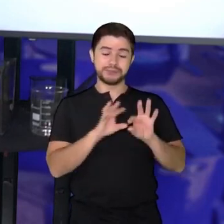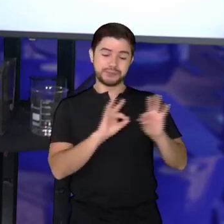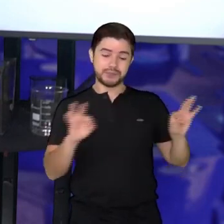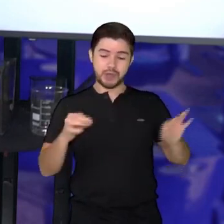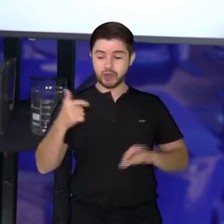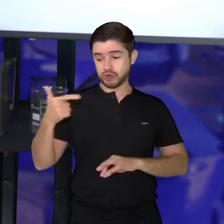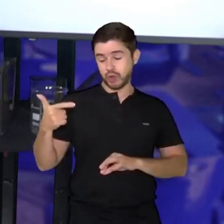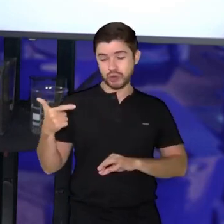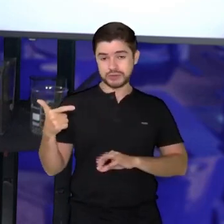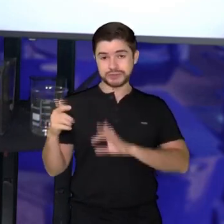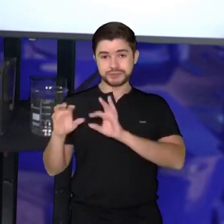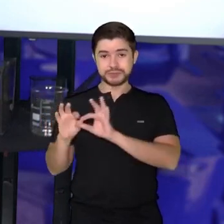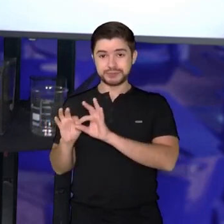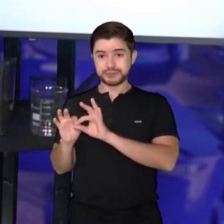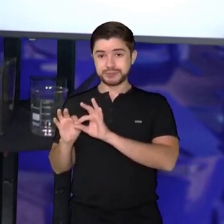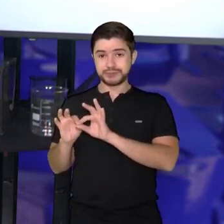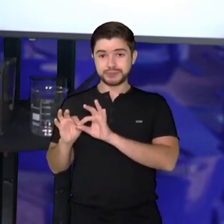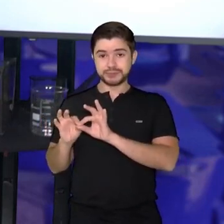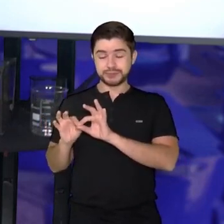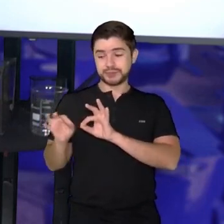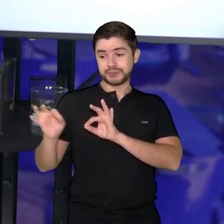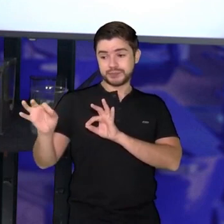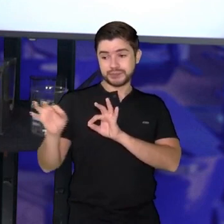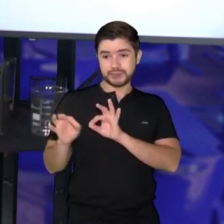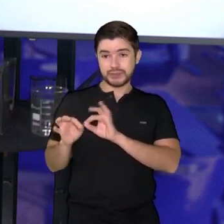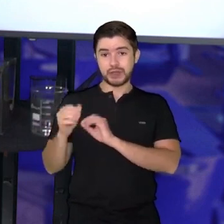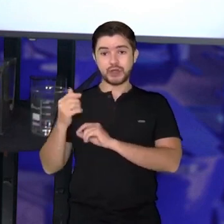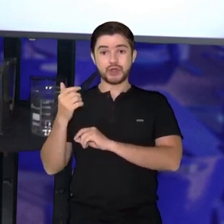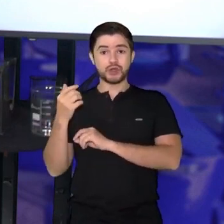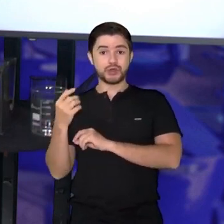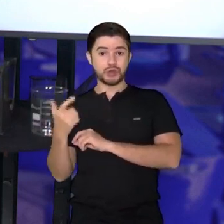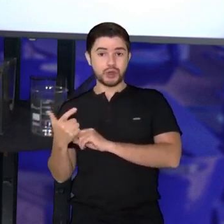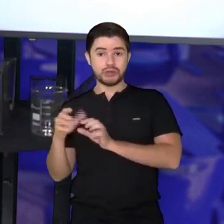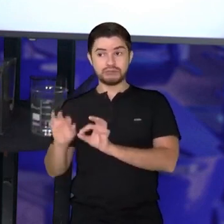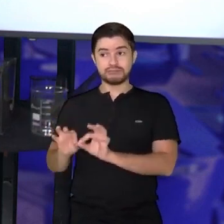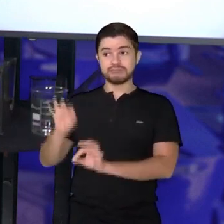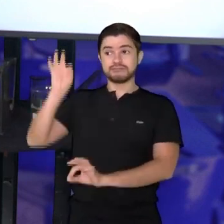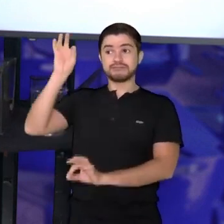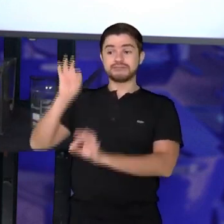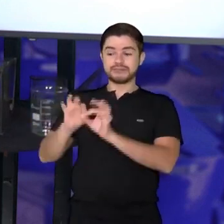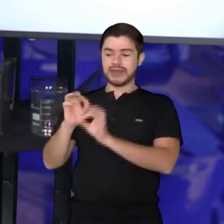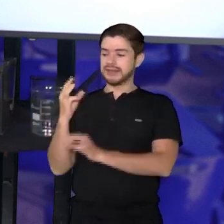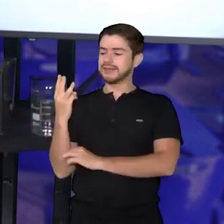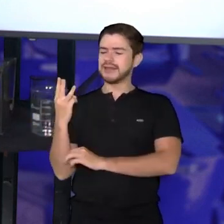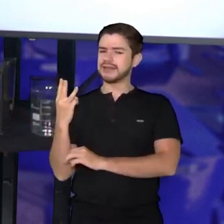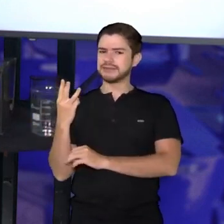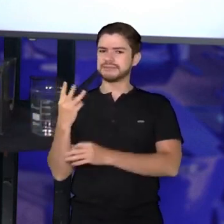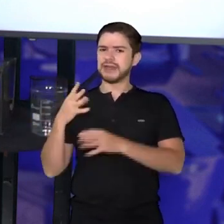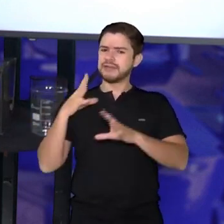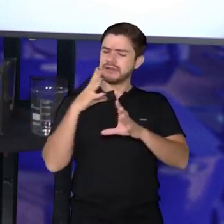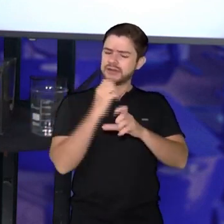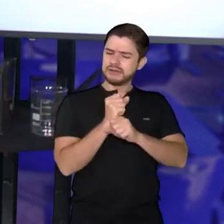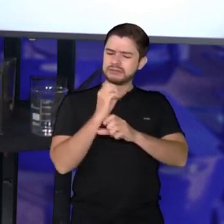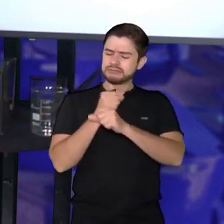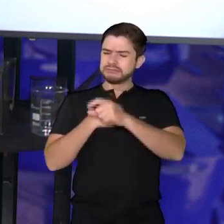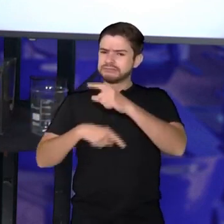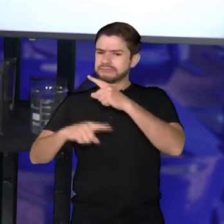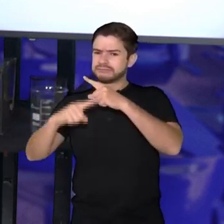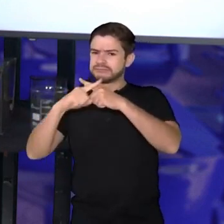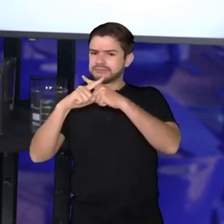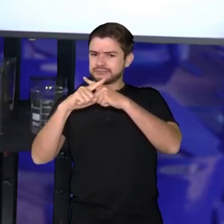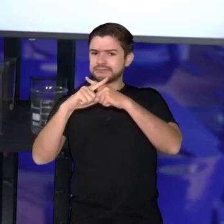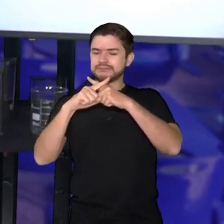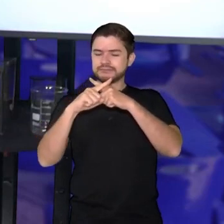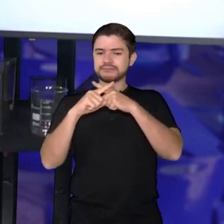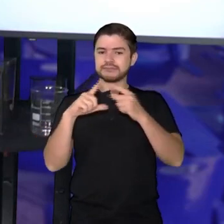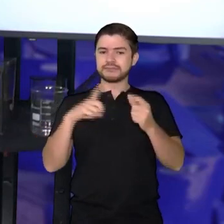comprimento, 2 centímetros na largura e 3 na altura. Então, fazendo a multiplicação, teríamos